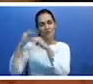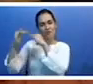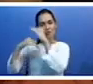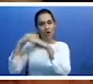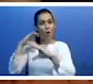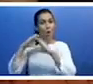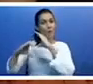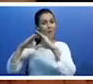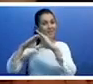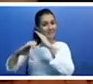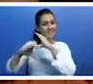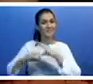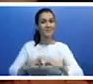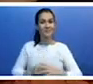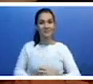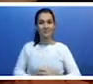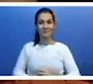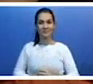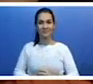de comunicação.